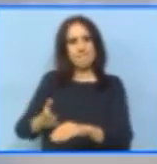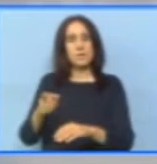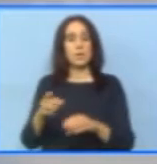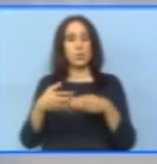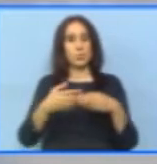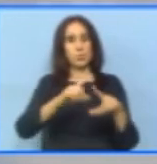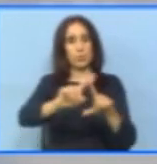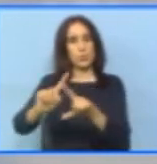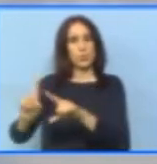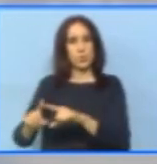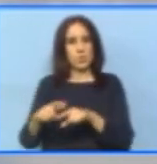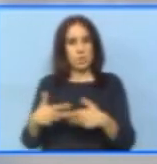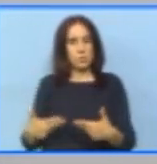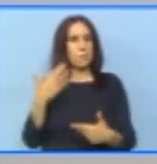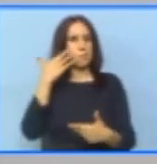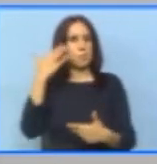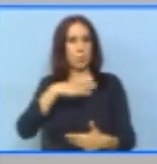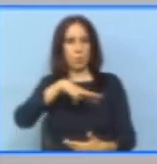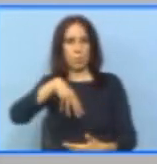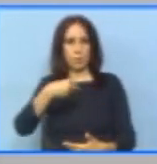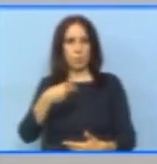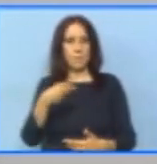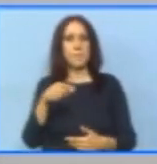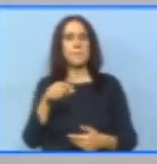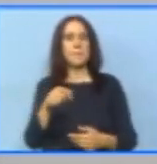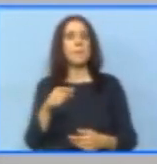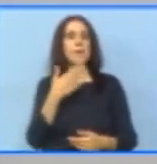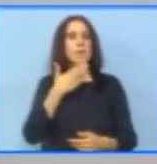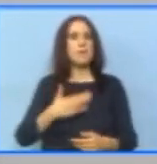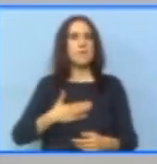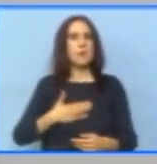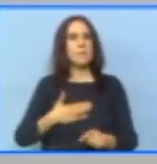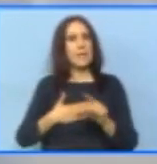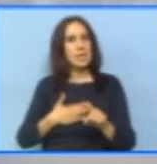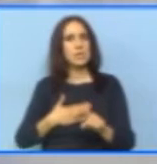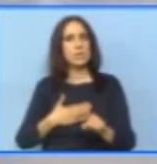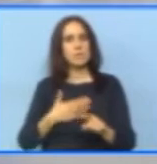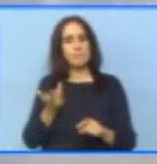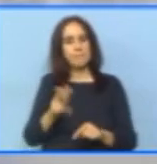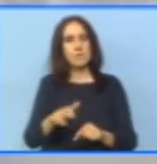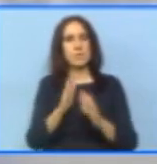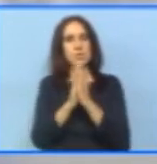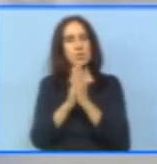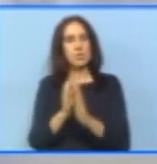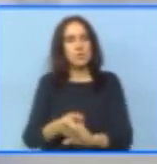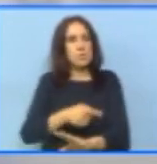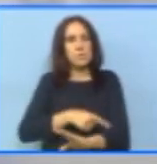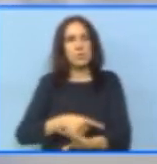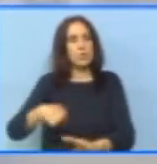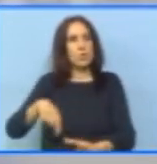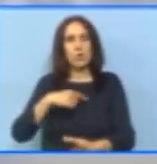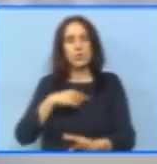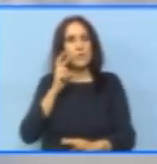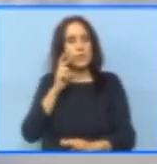atuar em vários pontos do nosso globo, que têm levado a este fenómeno da religião a um extremismo que nós nunca